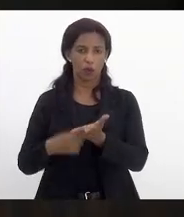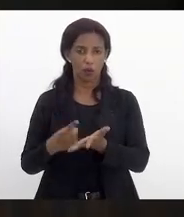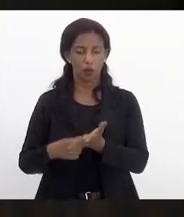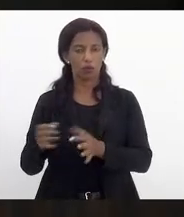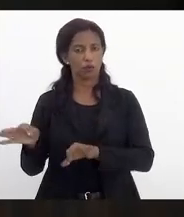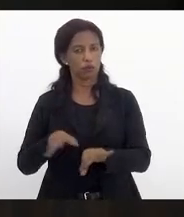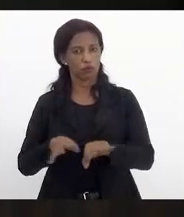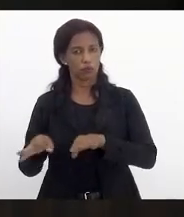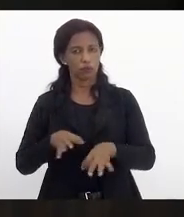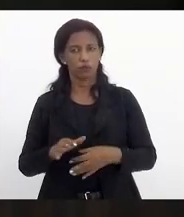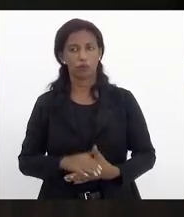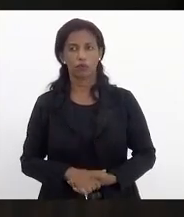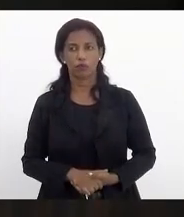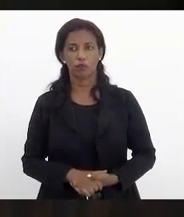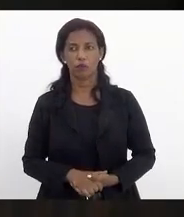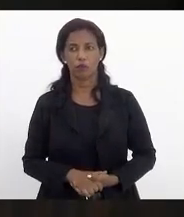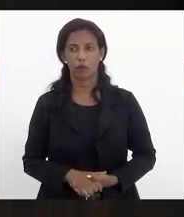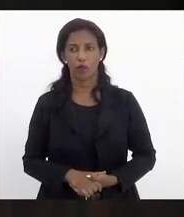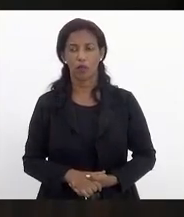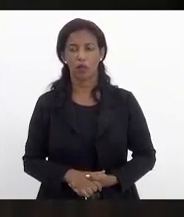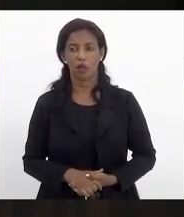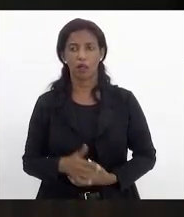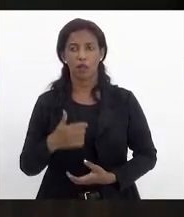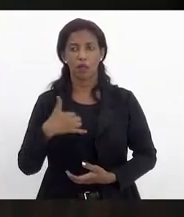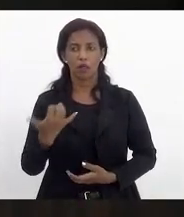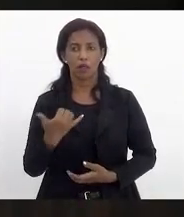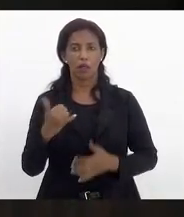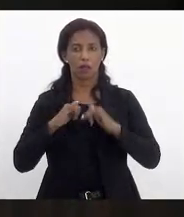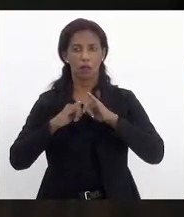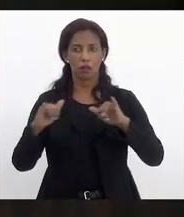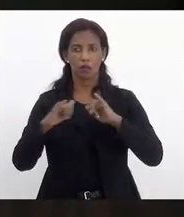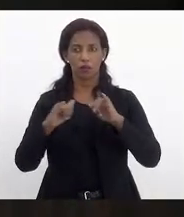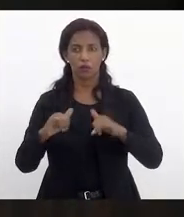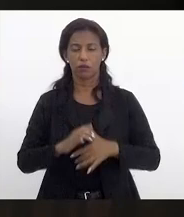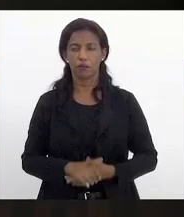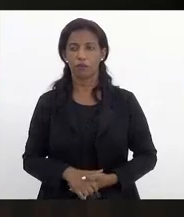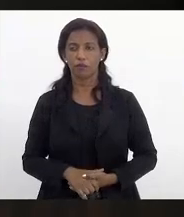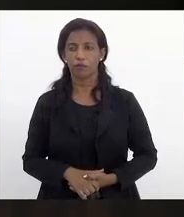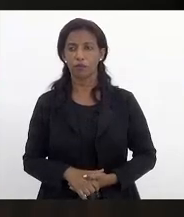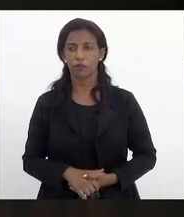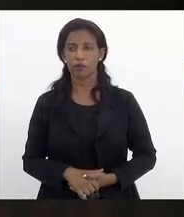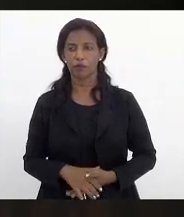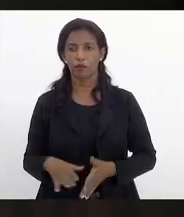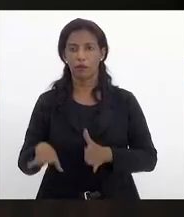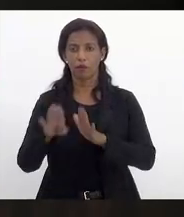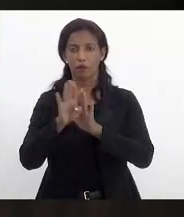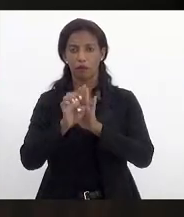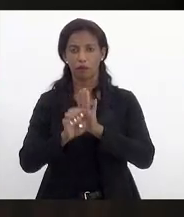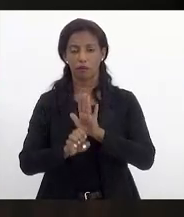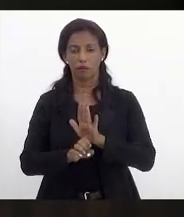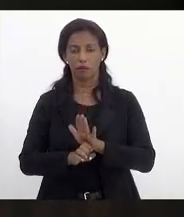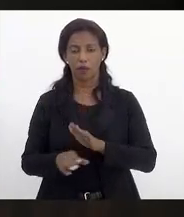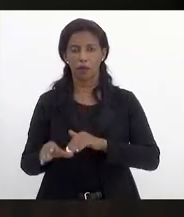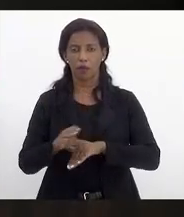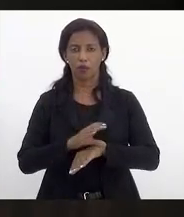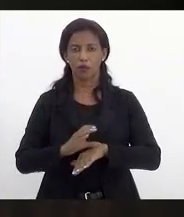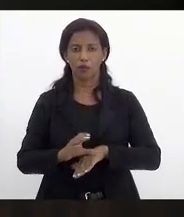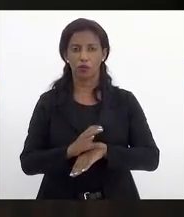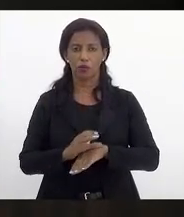produzido. E quero anunciar que a emenda